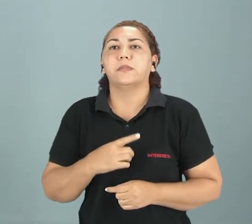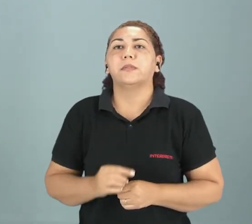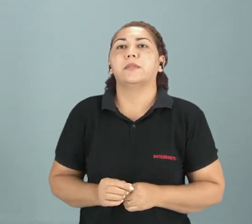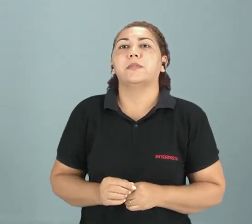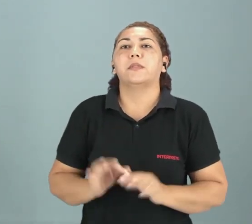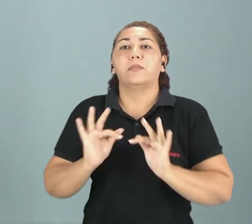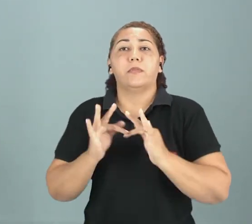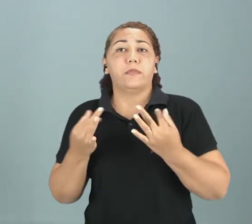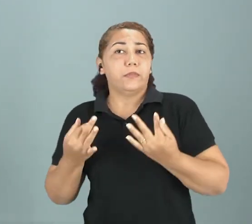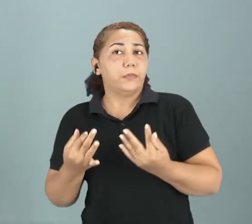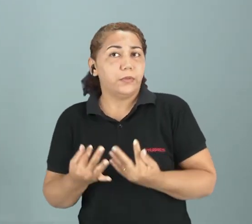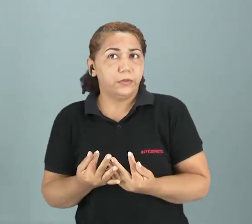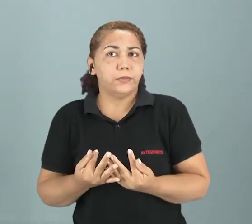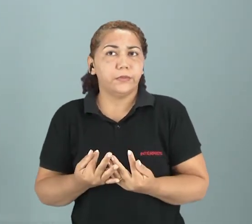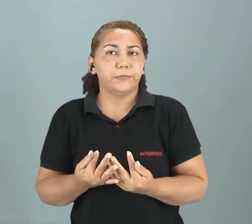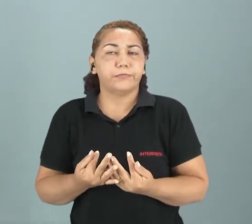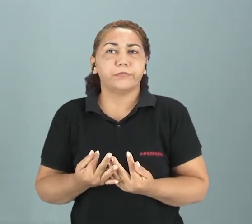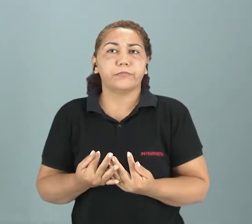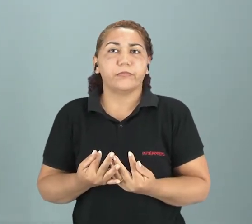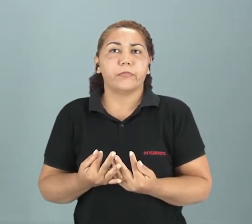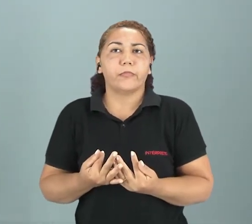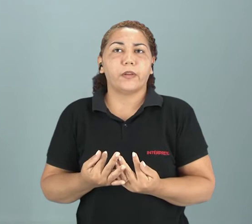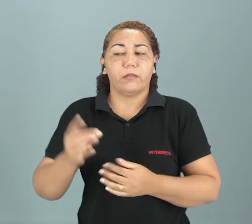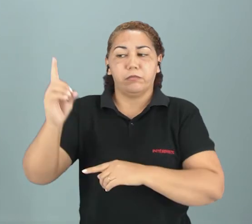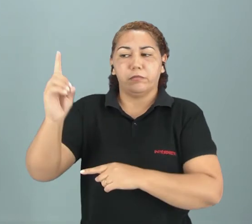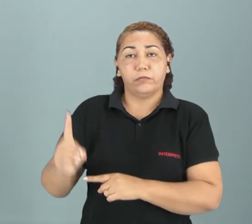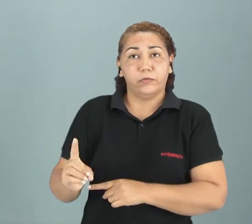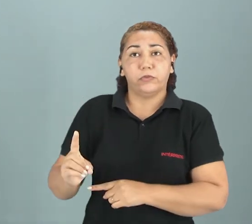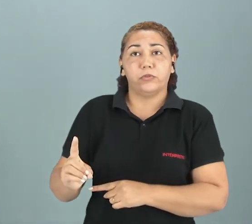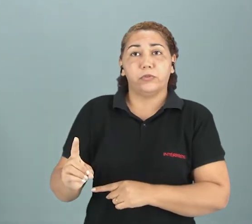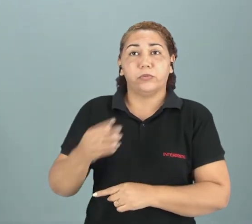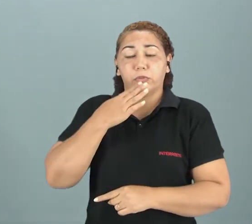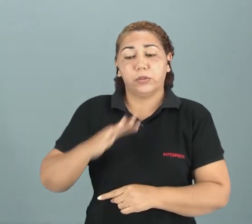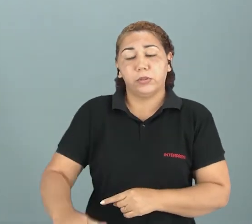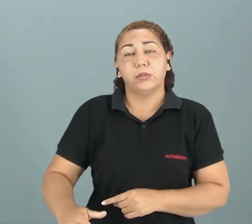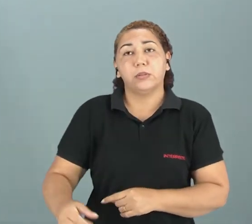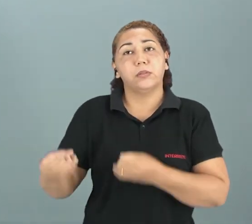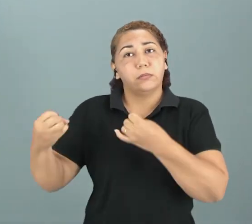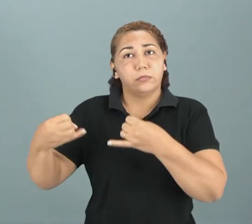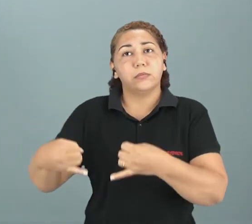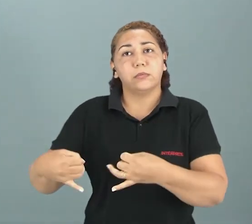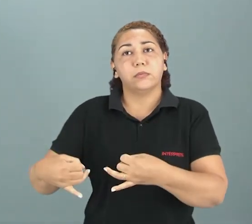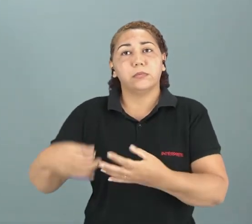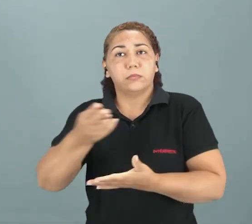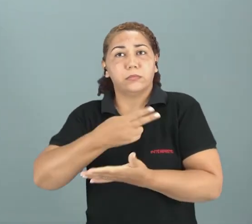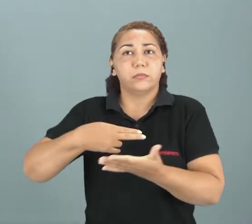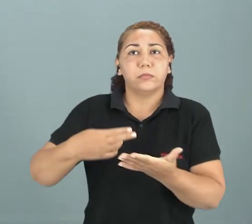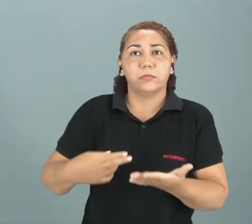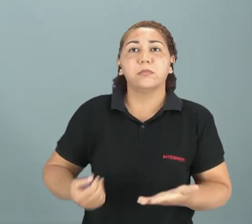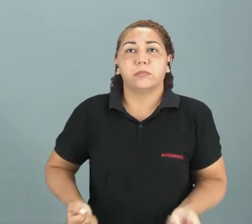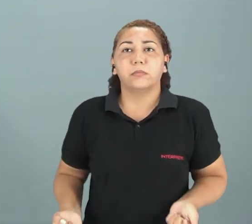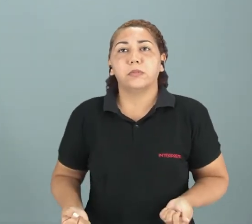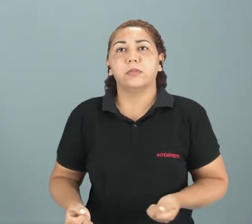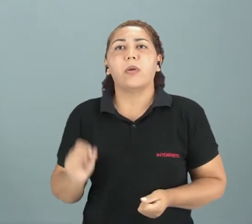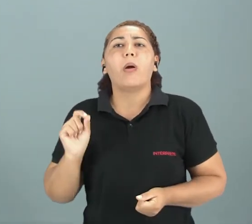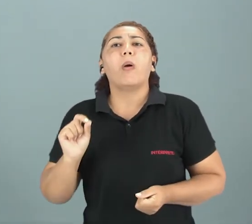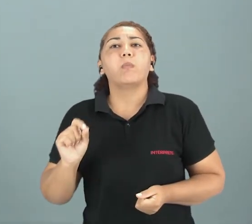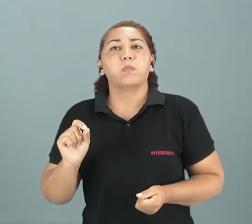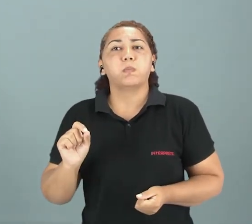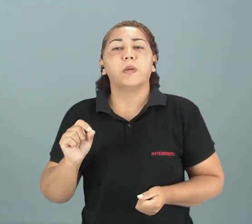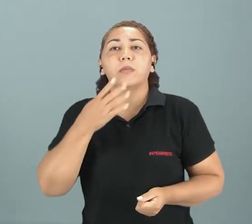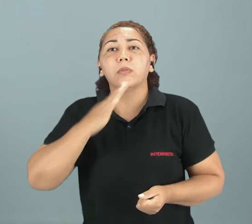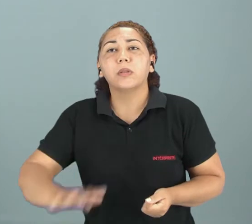uma família. Esse foi o direito que ele retratou, que eu pedi para ele reproduzir, tá? Olha o que ele desenhou, eu vou